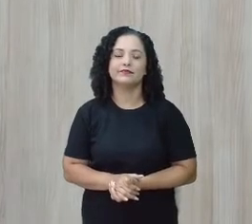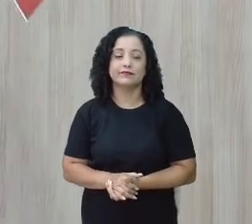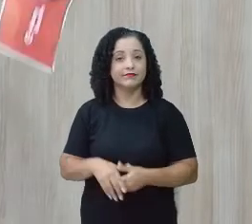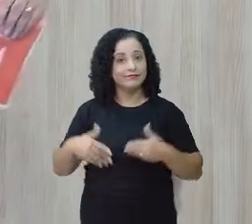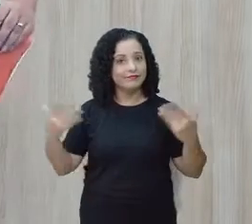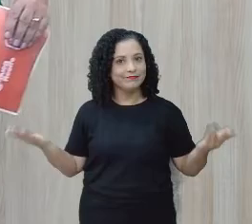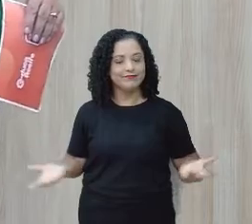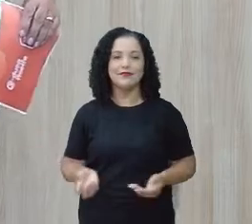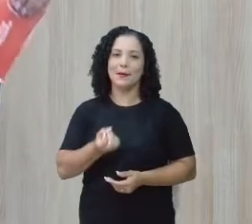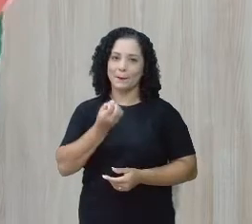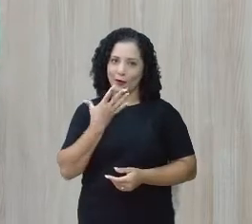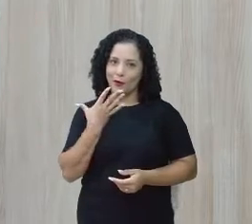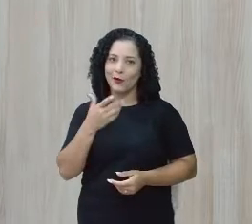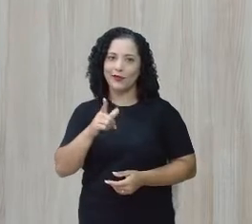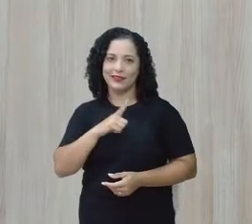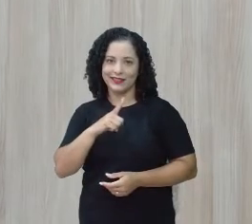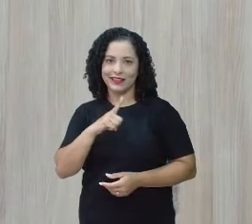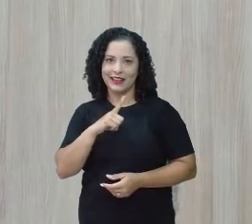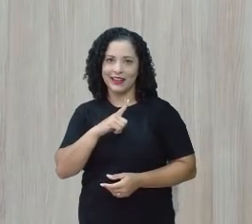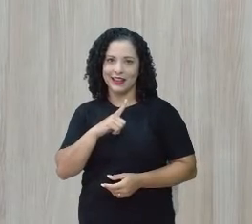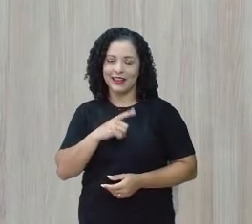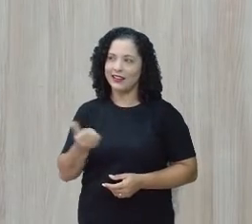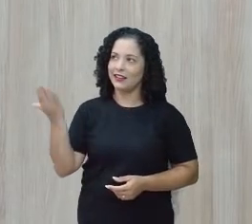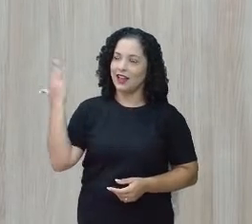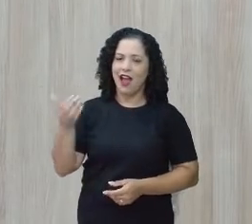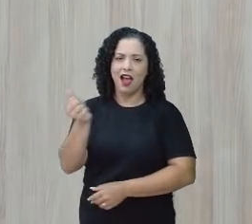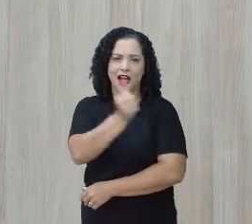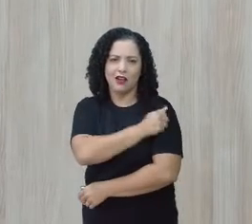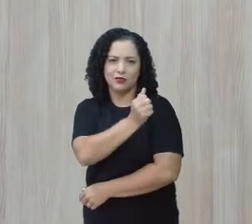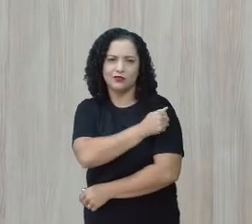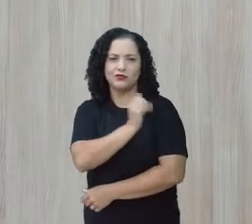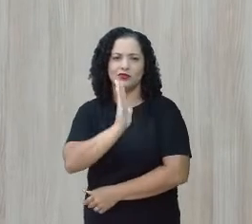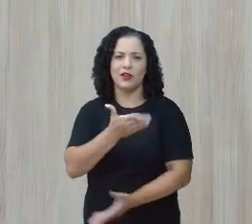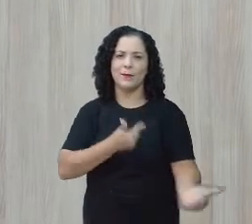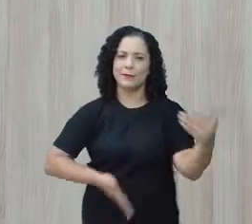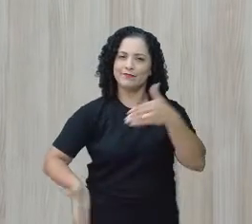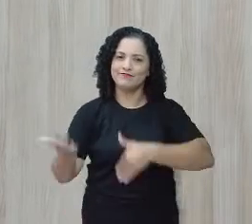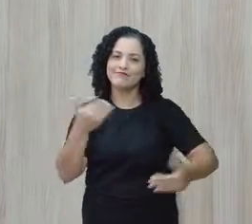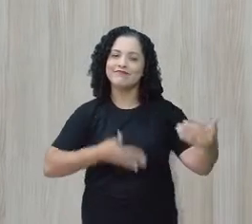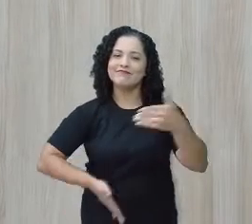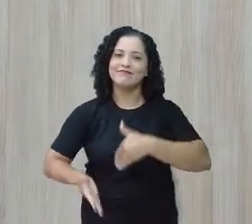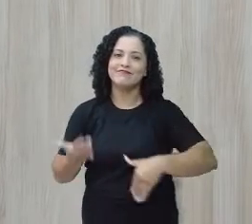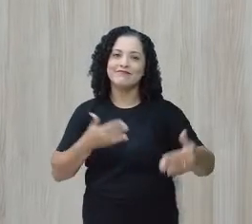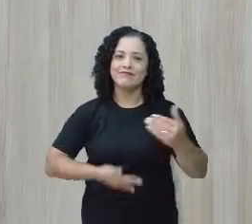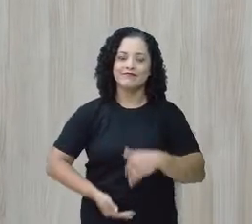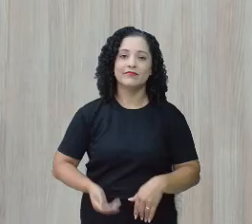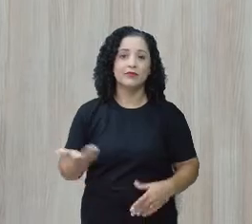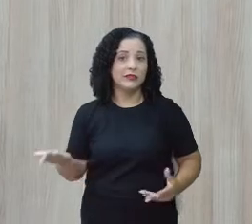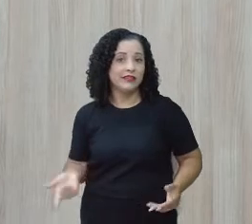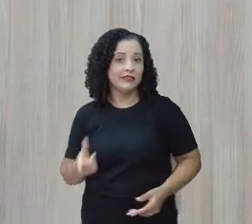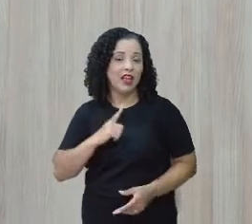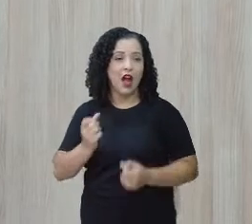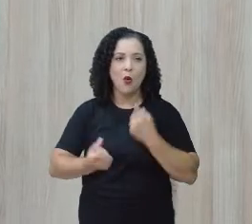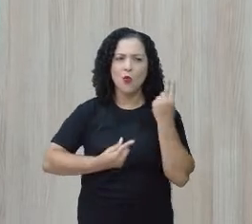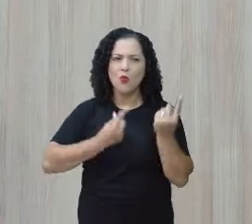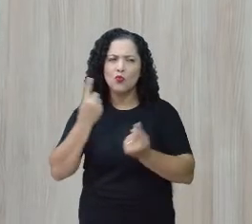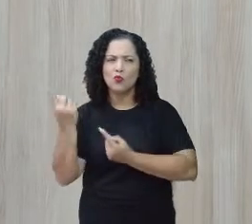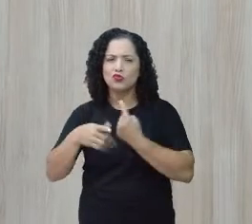Cláudia, que bom que tem aí, né, alguns alunos já interagindo conosco, mesmo sabendo que tem alguns que estão